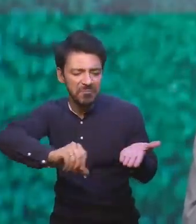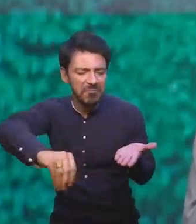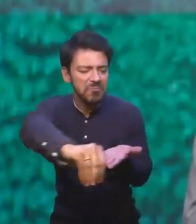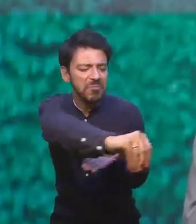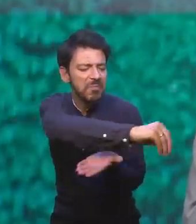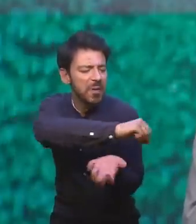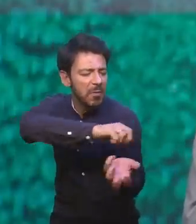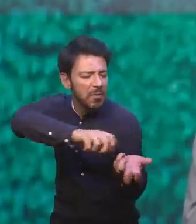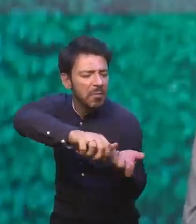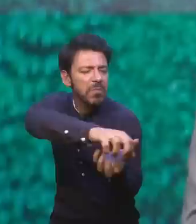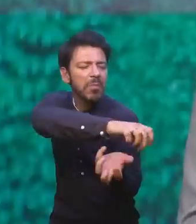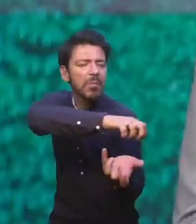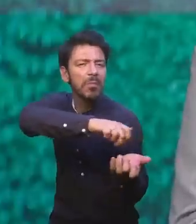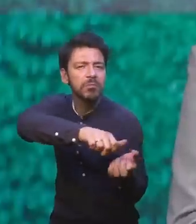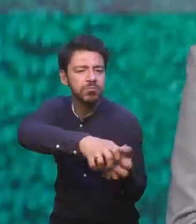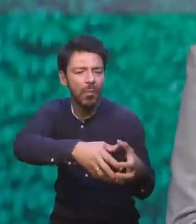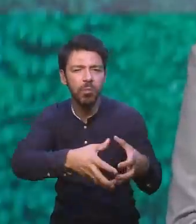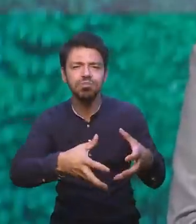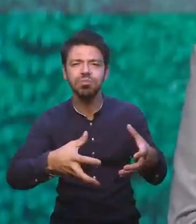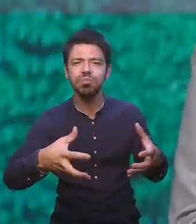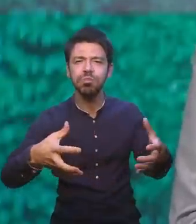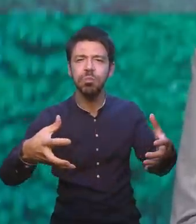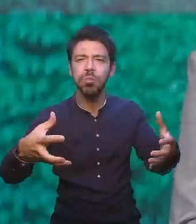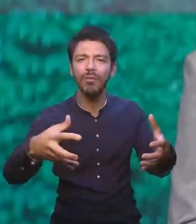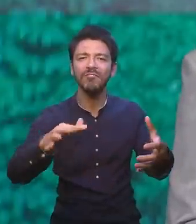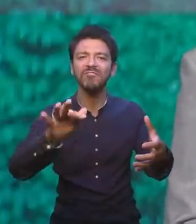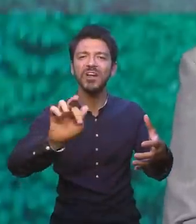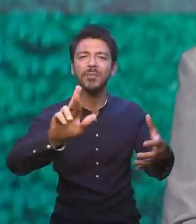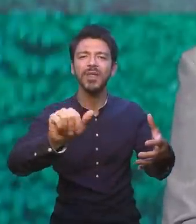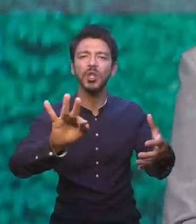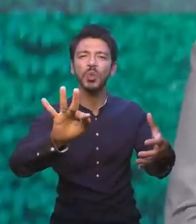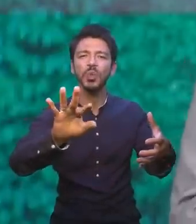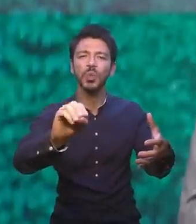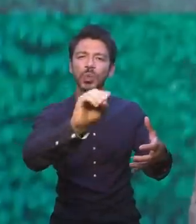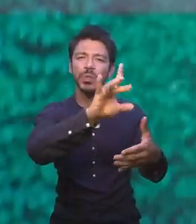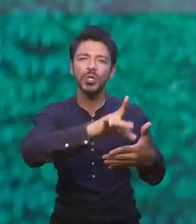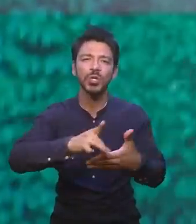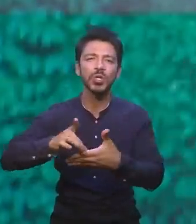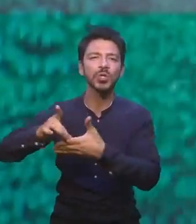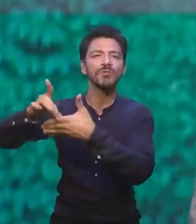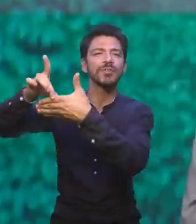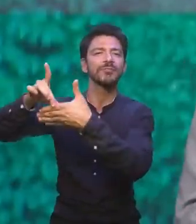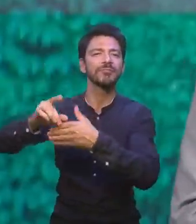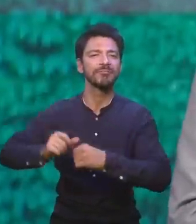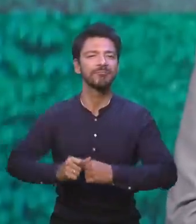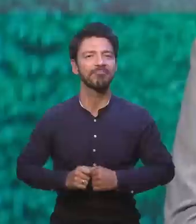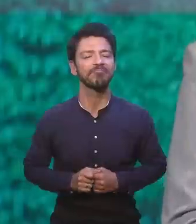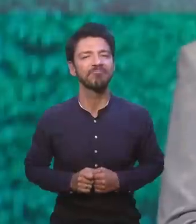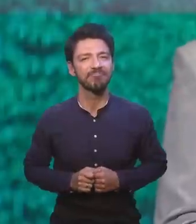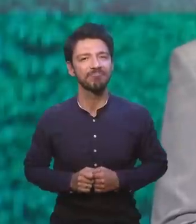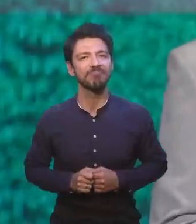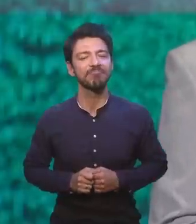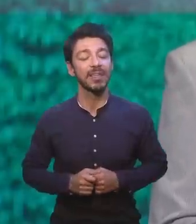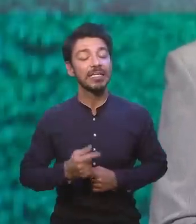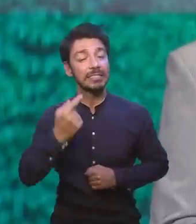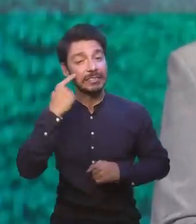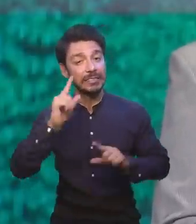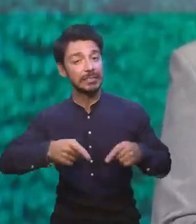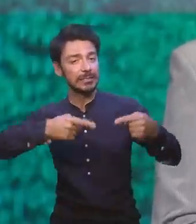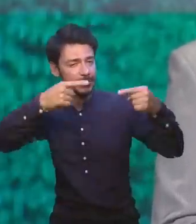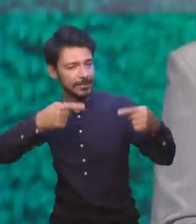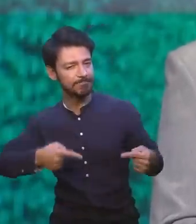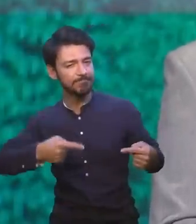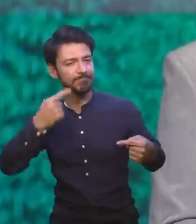Vós sereis o fermento divino. Ou seja, em que pese os desafios, aonde nós